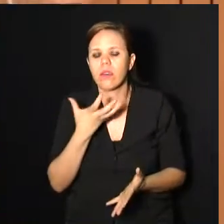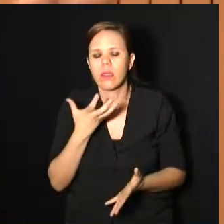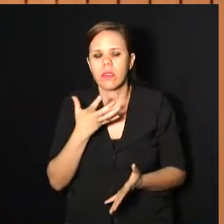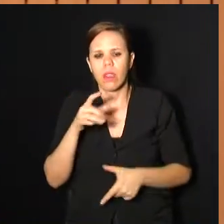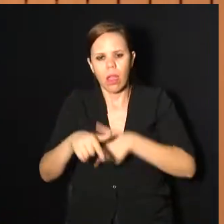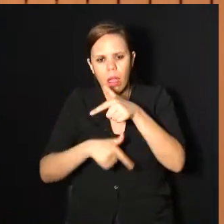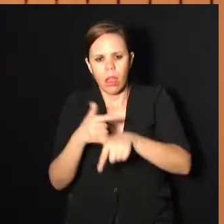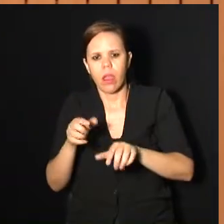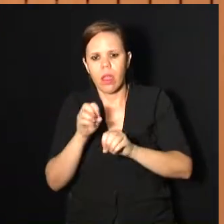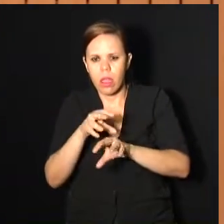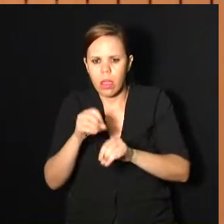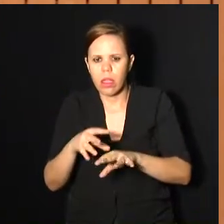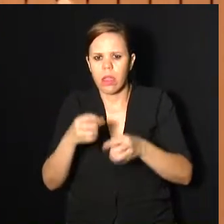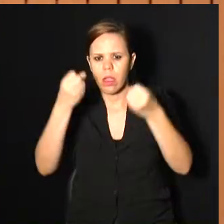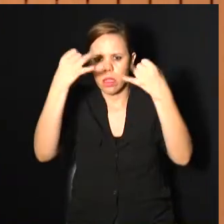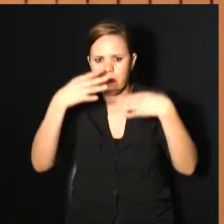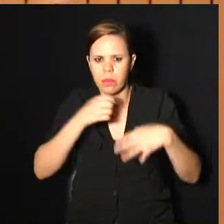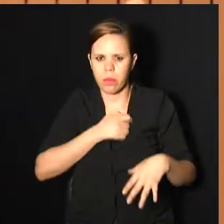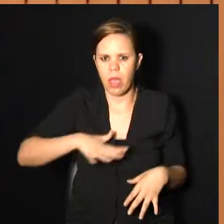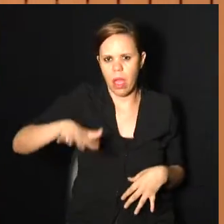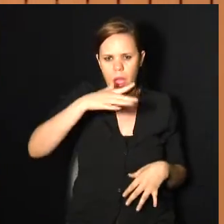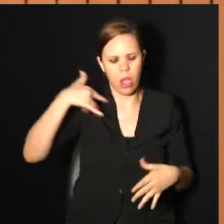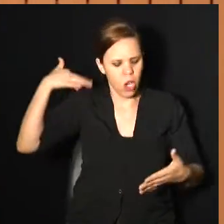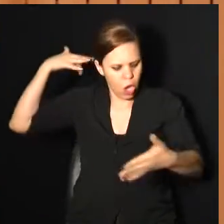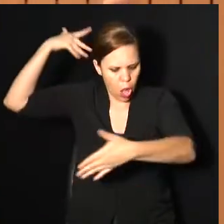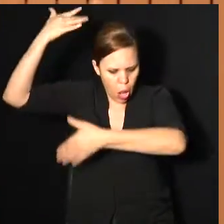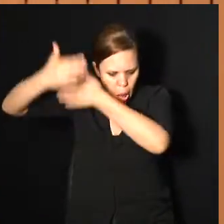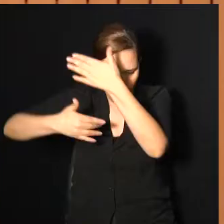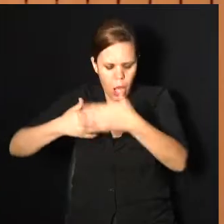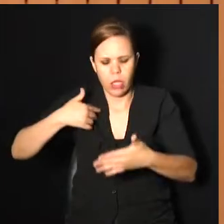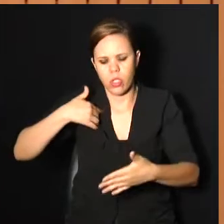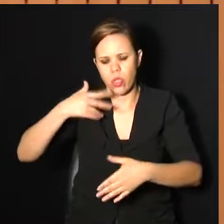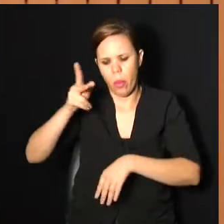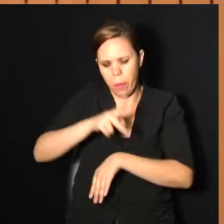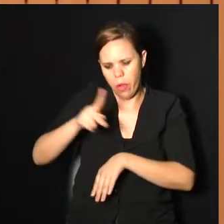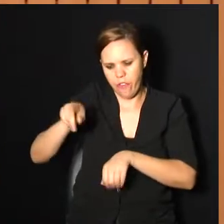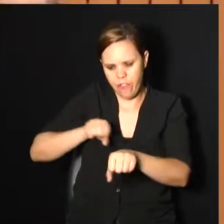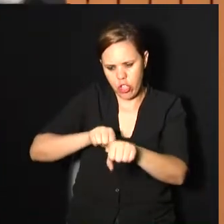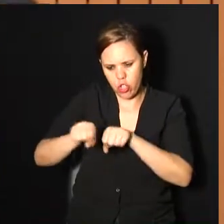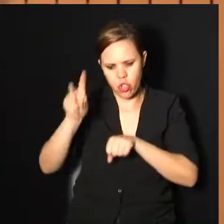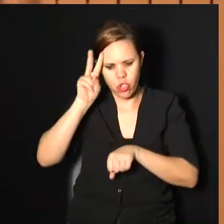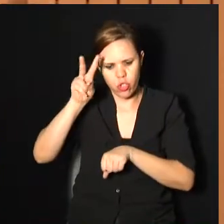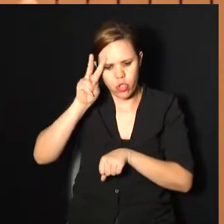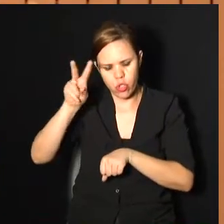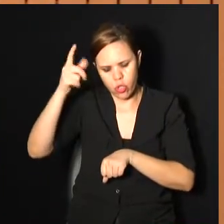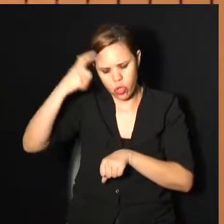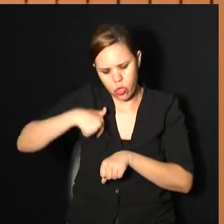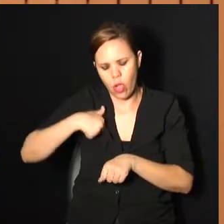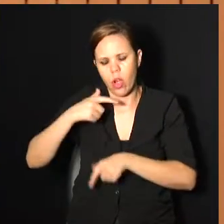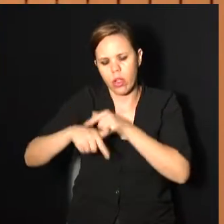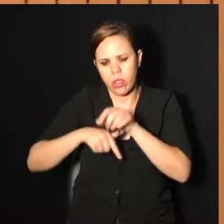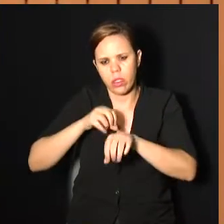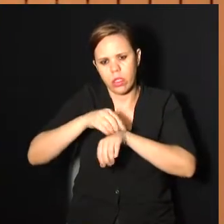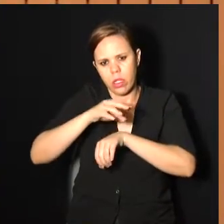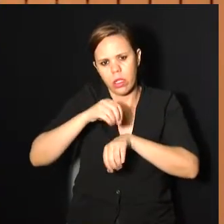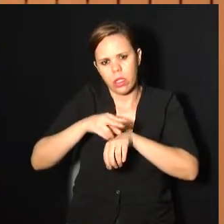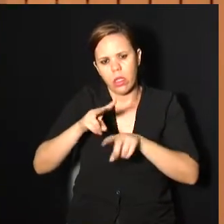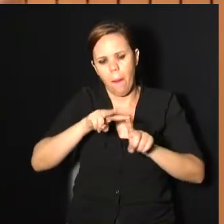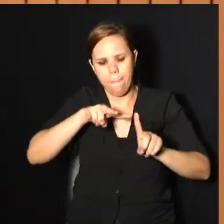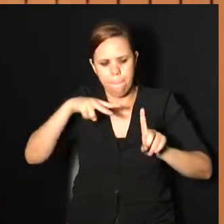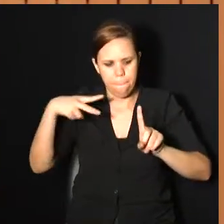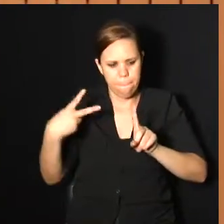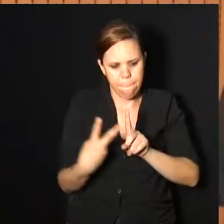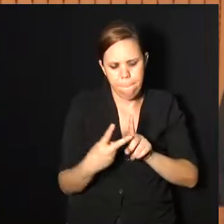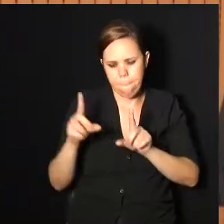trabalhar essa parte histórica, já que é da minha área, eu sou historiador, eu sou professor de história, então, claro que eu ia trabalhar essa perspectiva